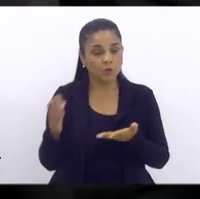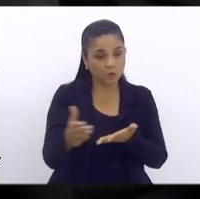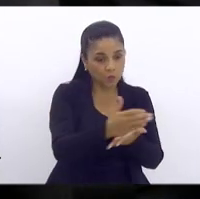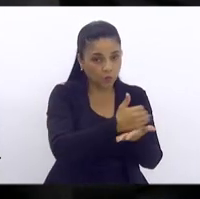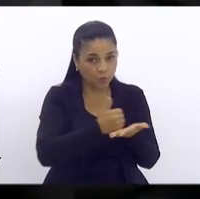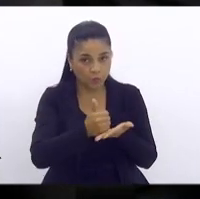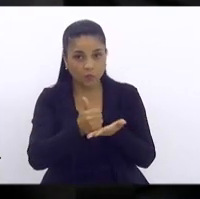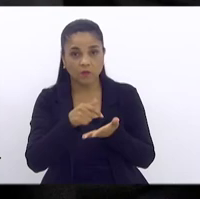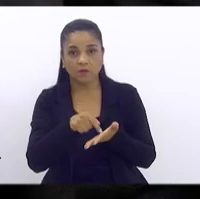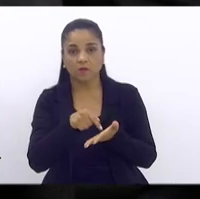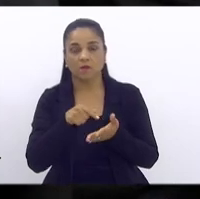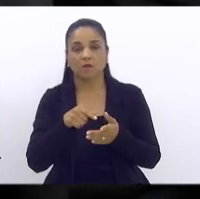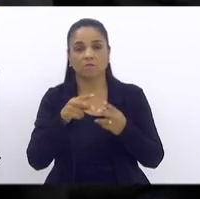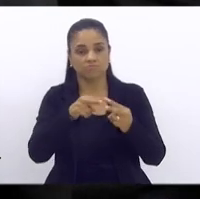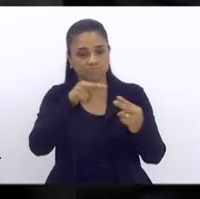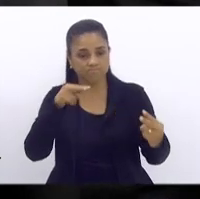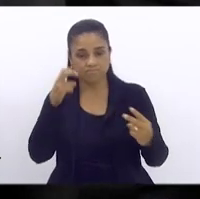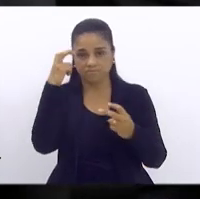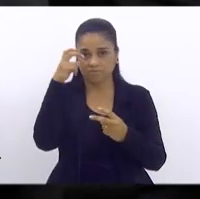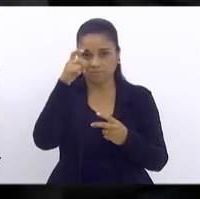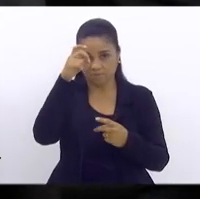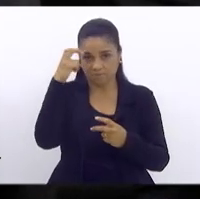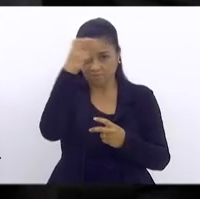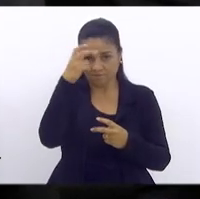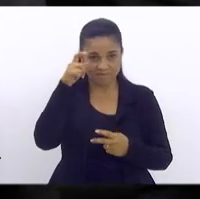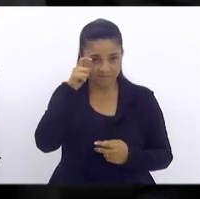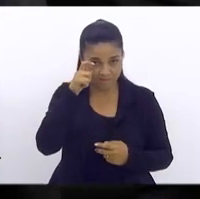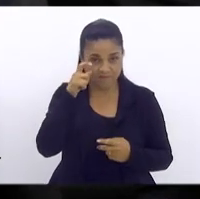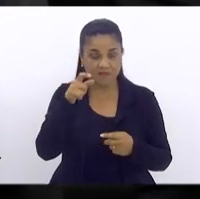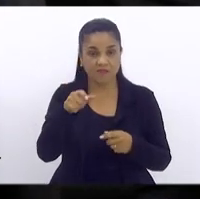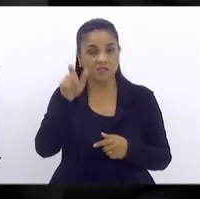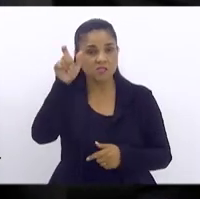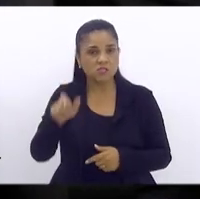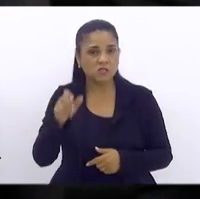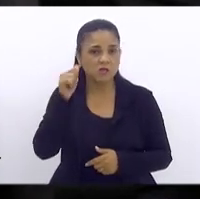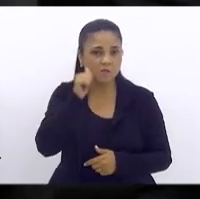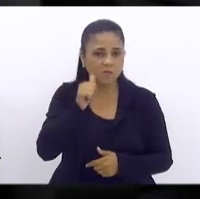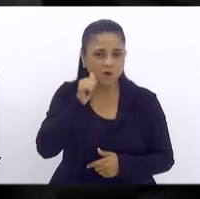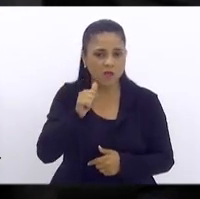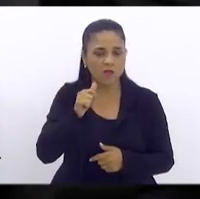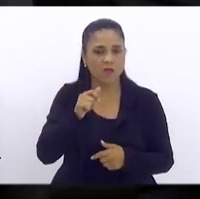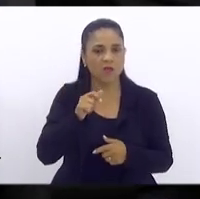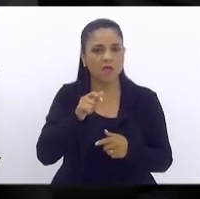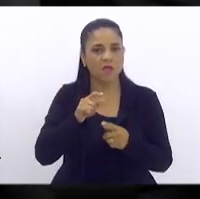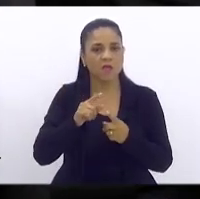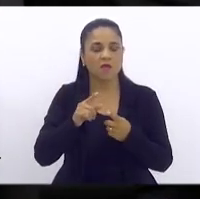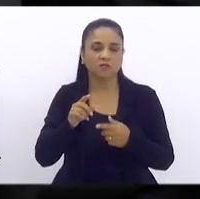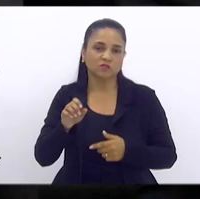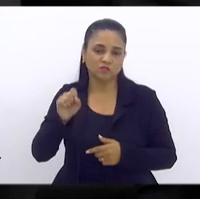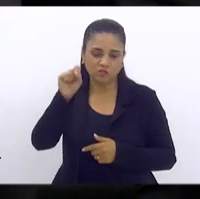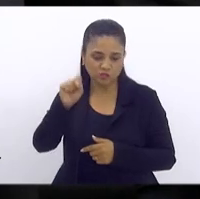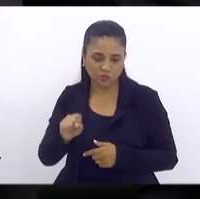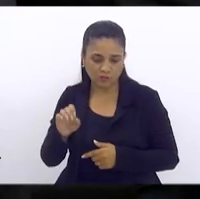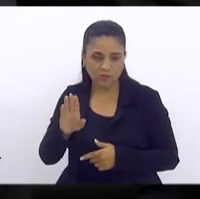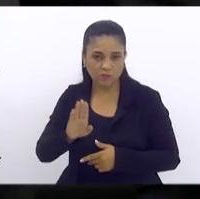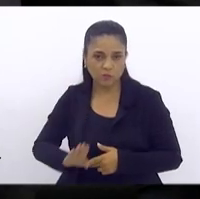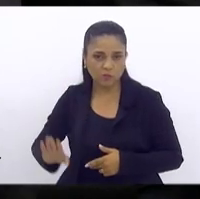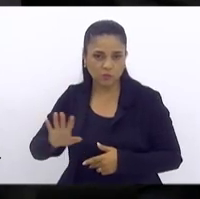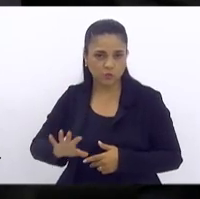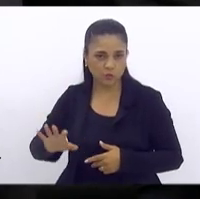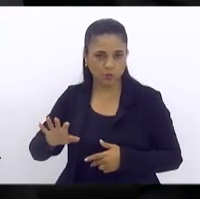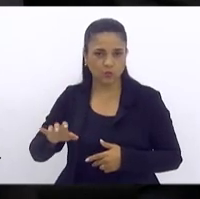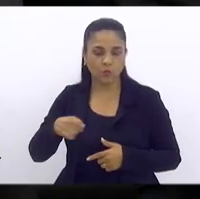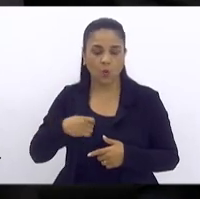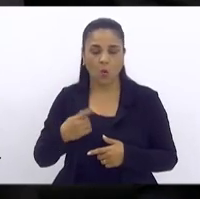virtual ele não é utilizado, em sua maioria, por mulheres abastadas, né? Mulheres da zona sul do Rio ou de outras regiões com maior